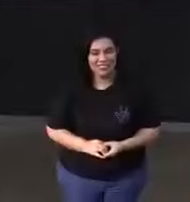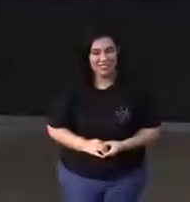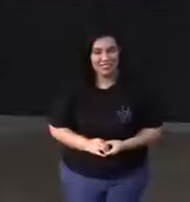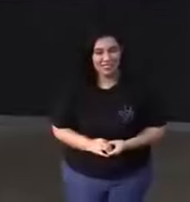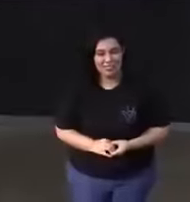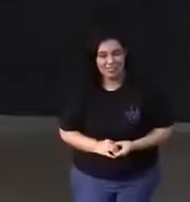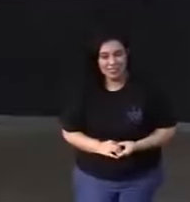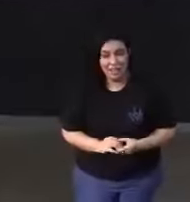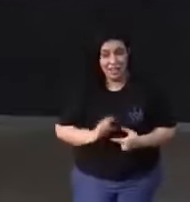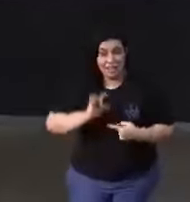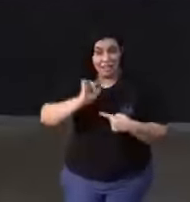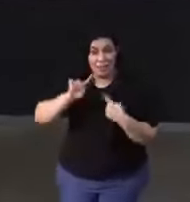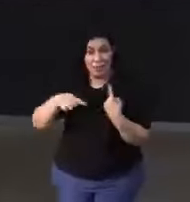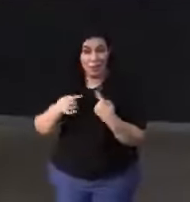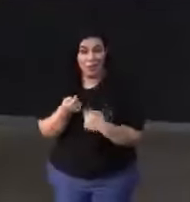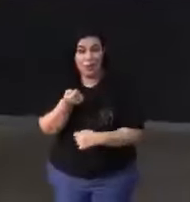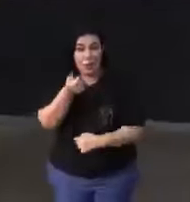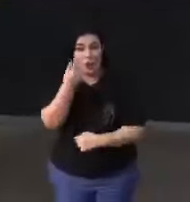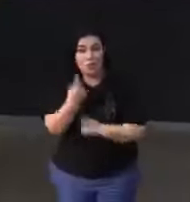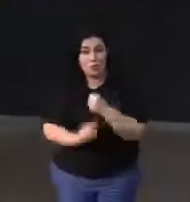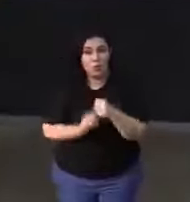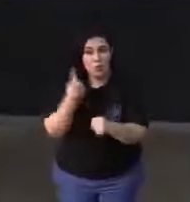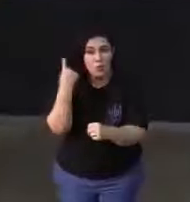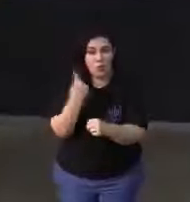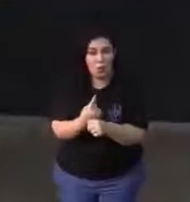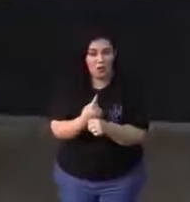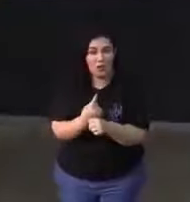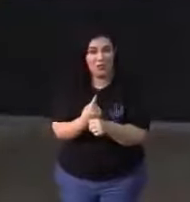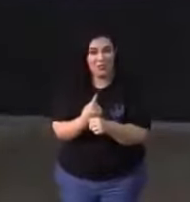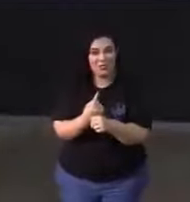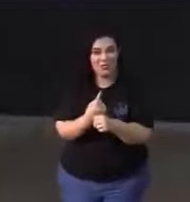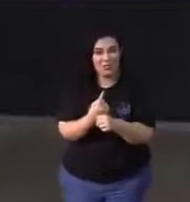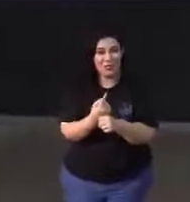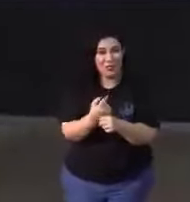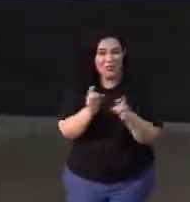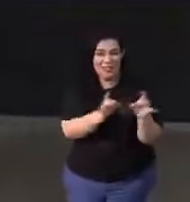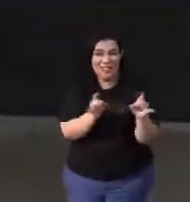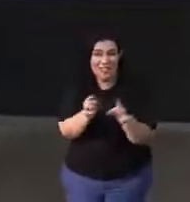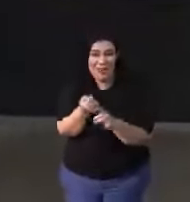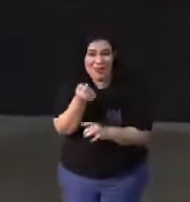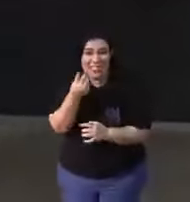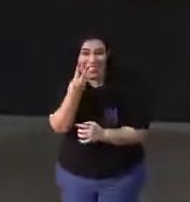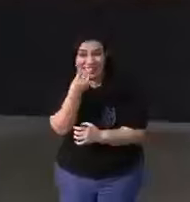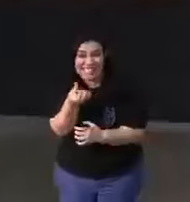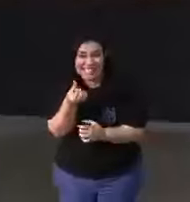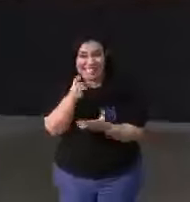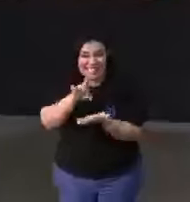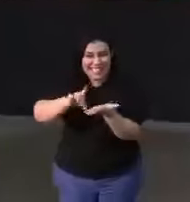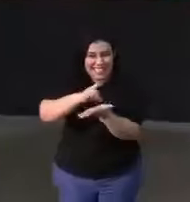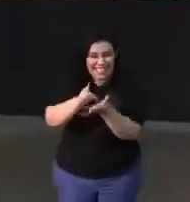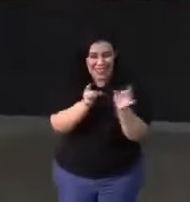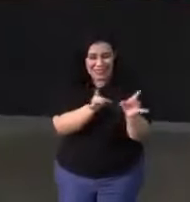E aí depois de quase um ano que eu já tinha vendido para mais de 36 CDs,